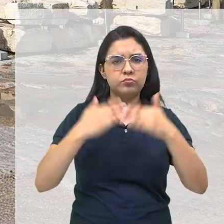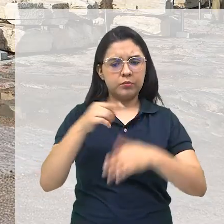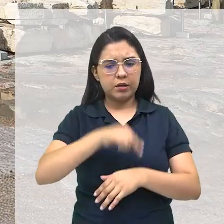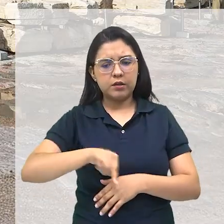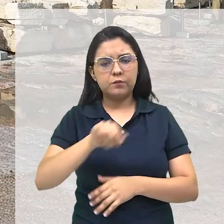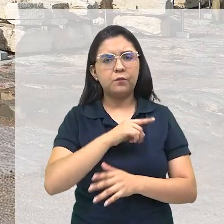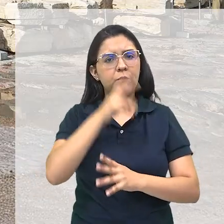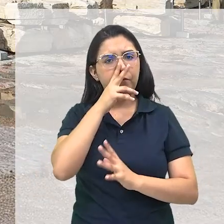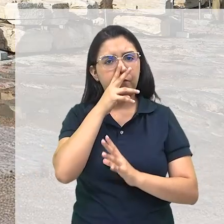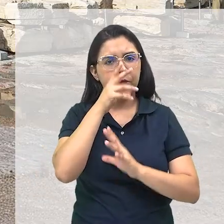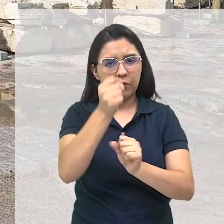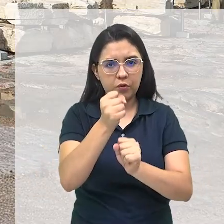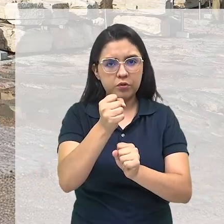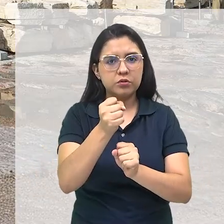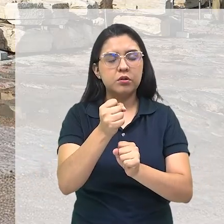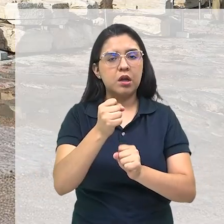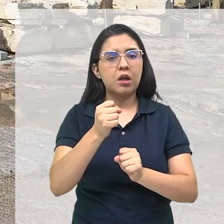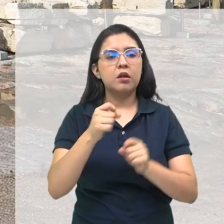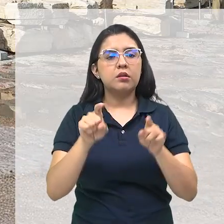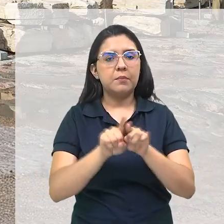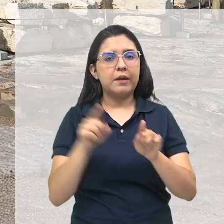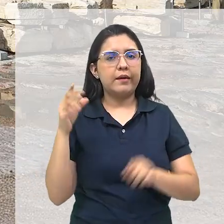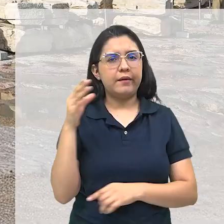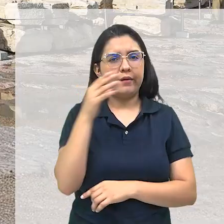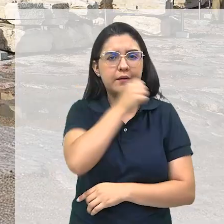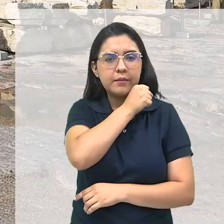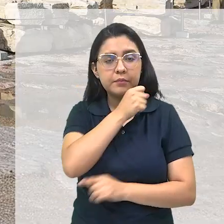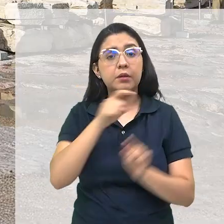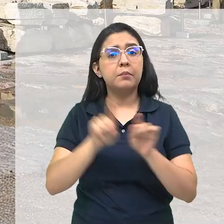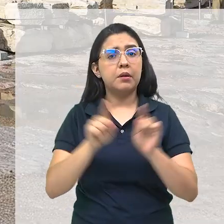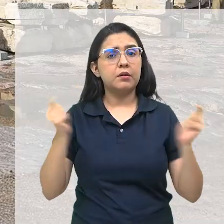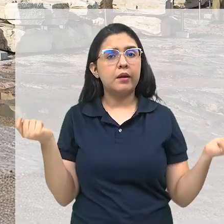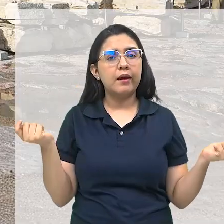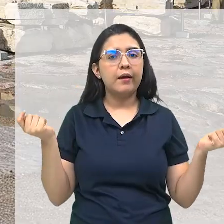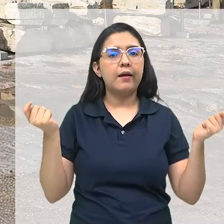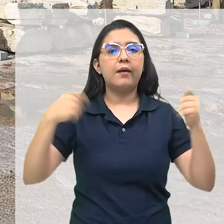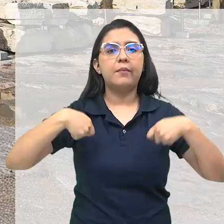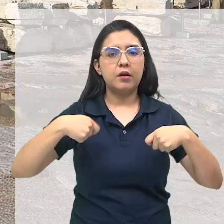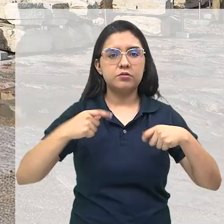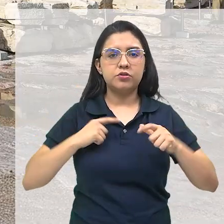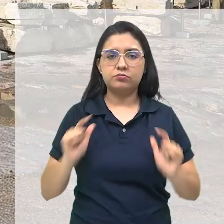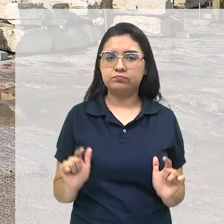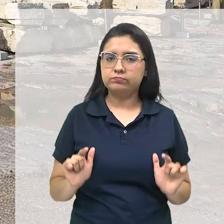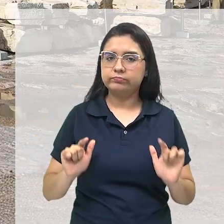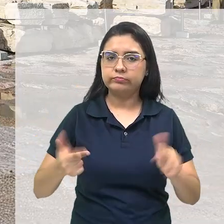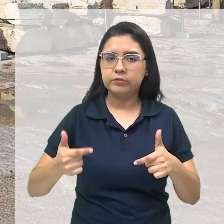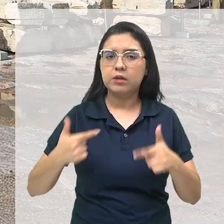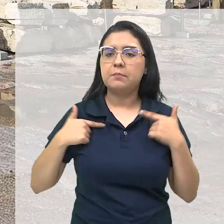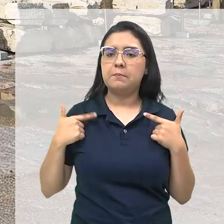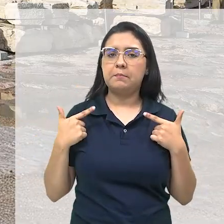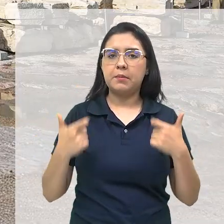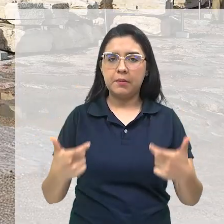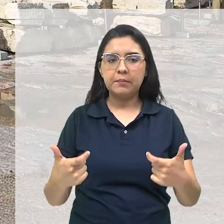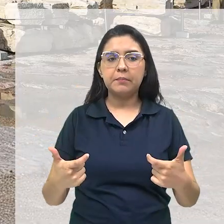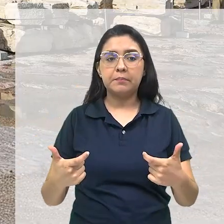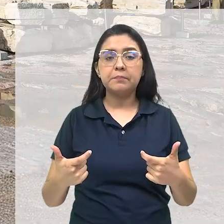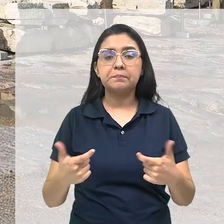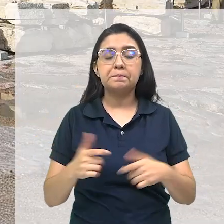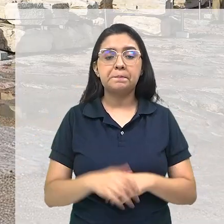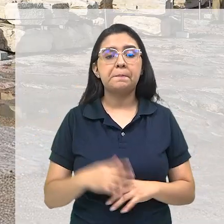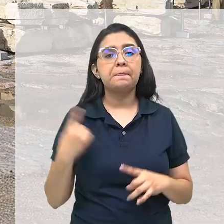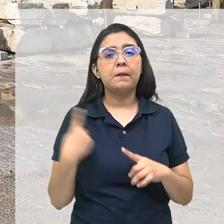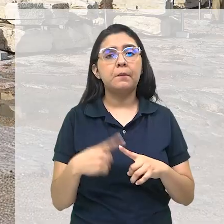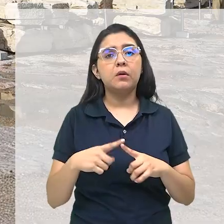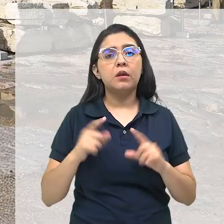mais fortes, hábeis e também capazes de defender e guerrear em nome da sua cidade-estado, né? Porque